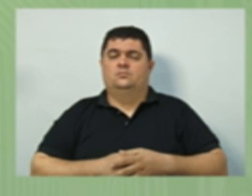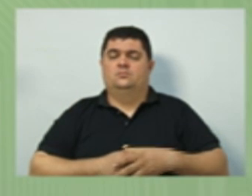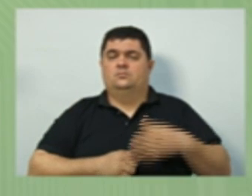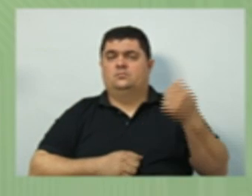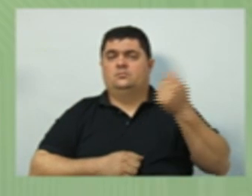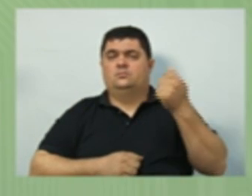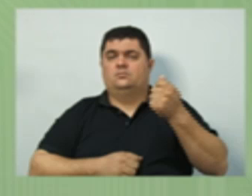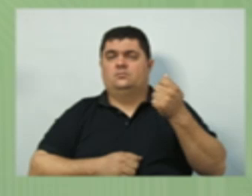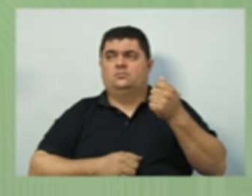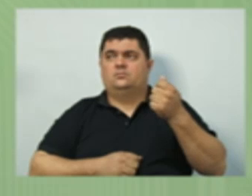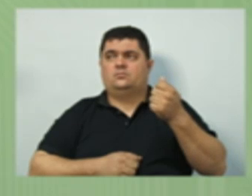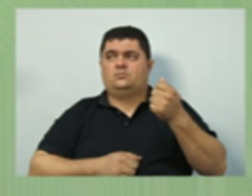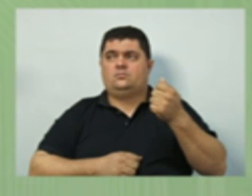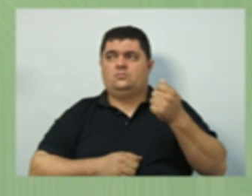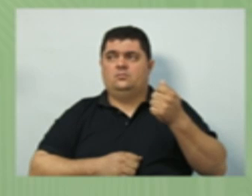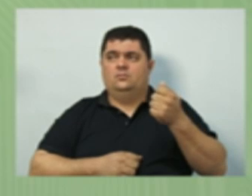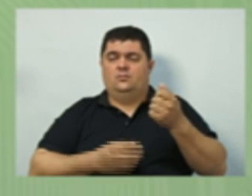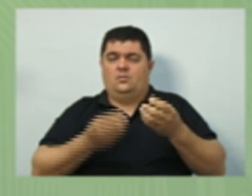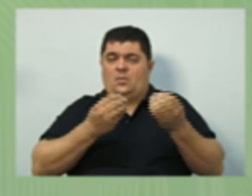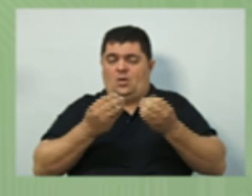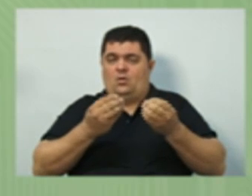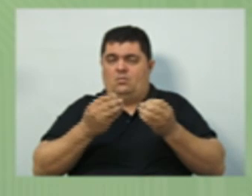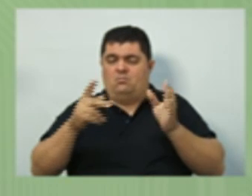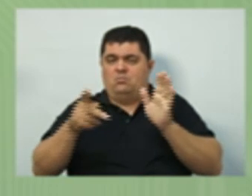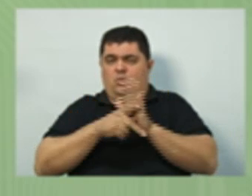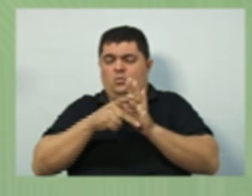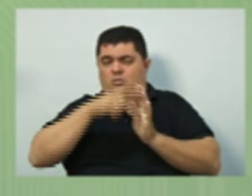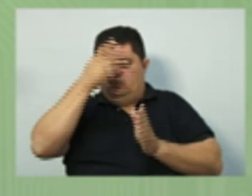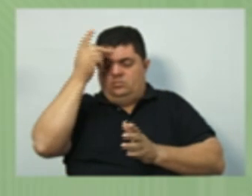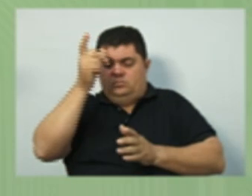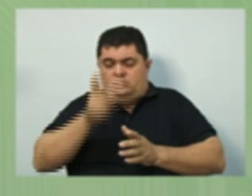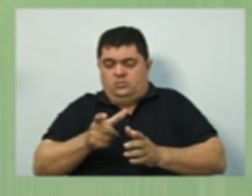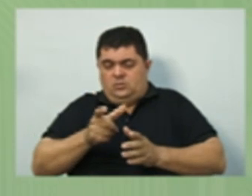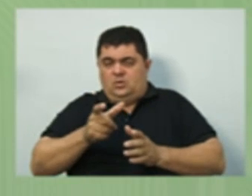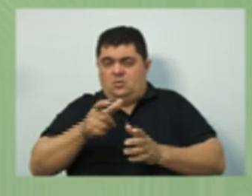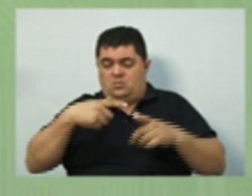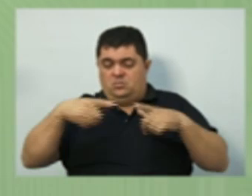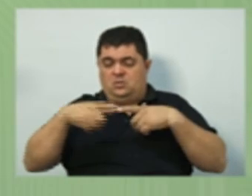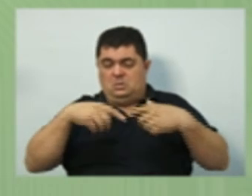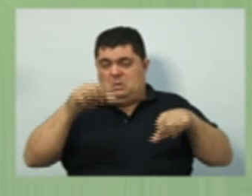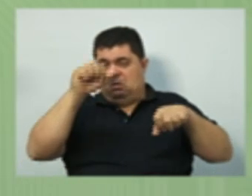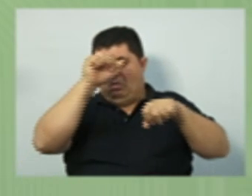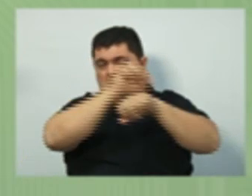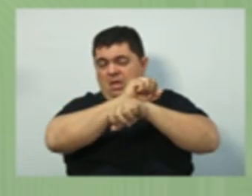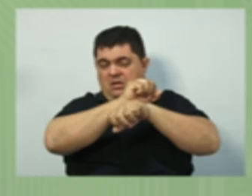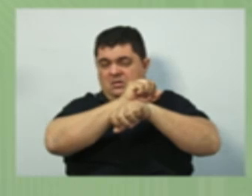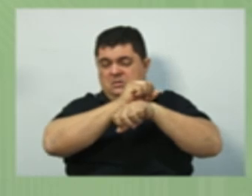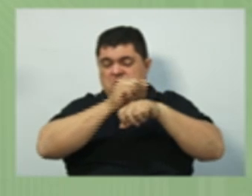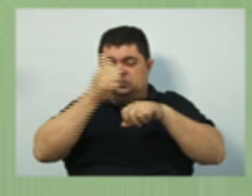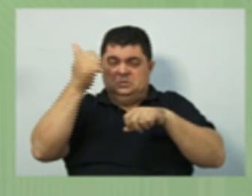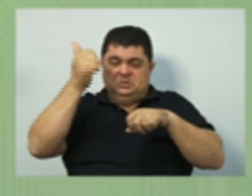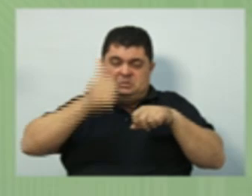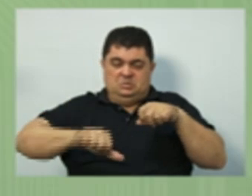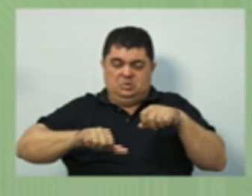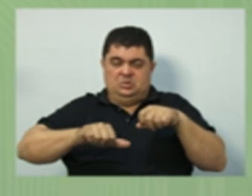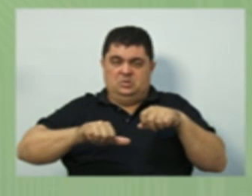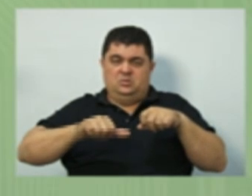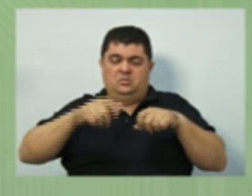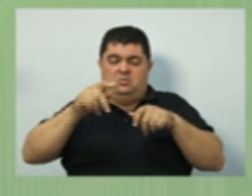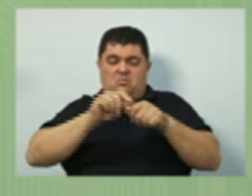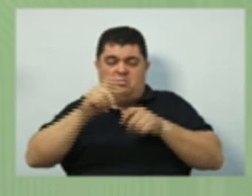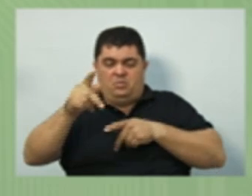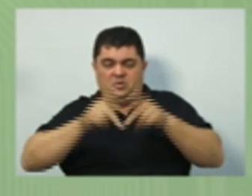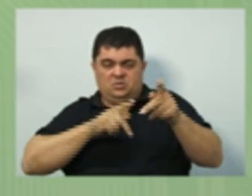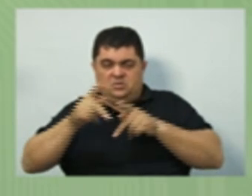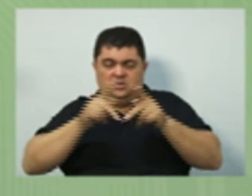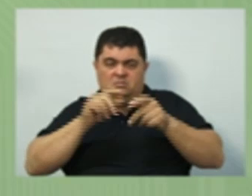alternativa A, como condição de humanização, o trabalho escraviza e prejudica ao viabilizar projetos